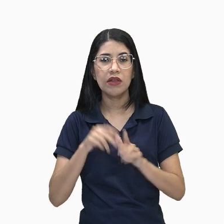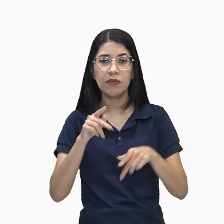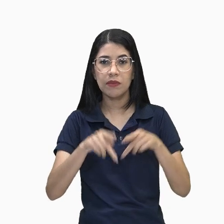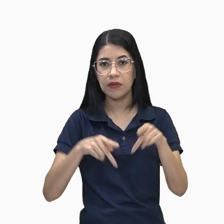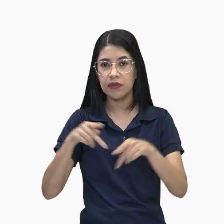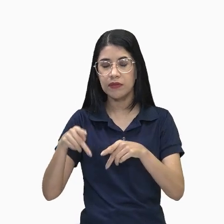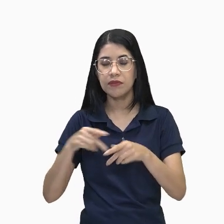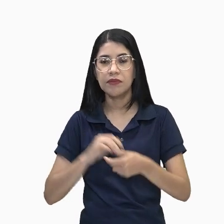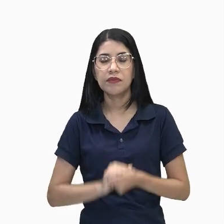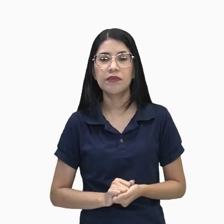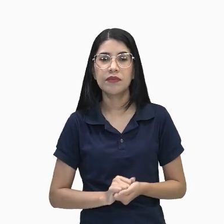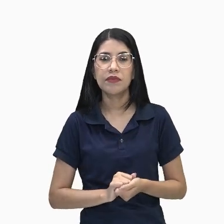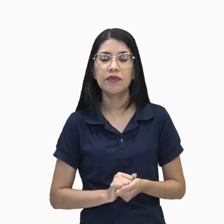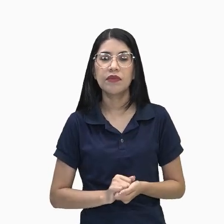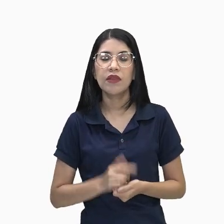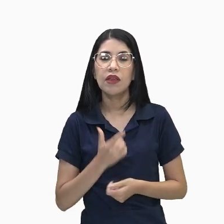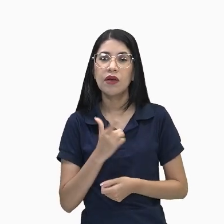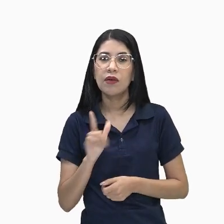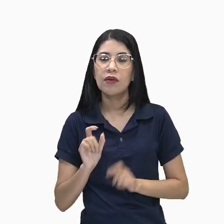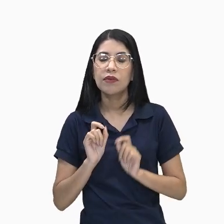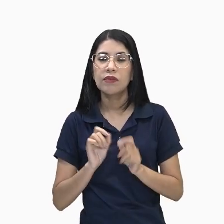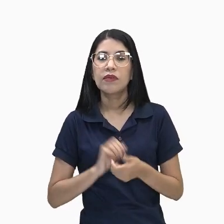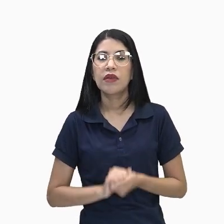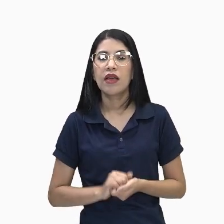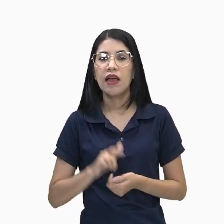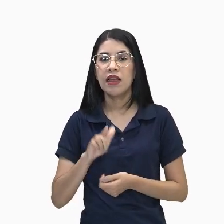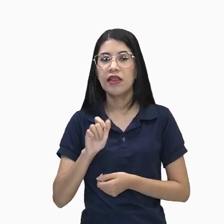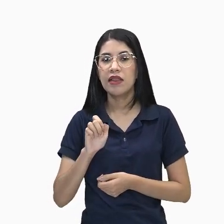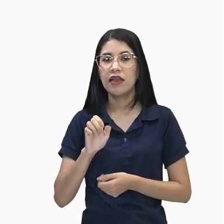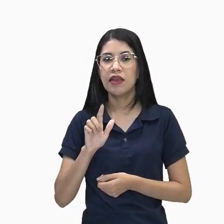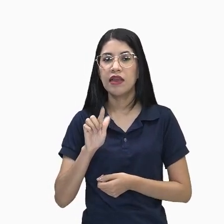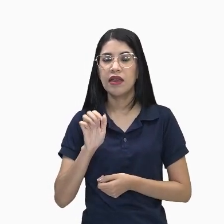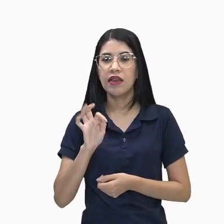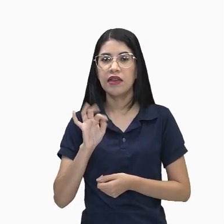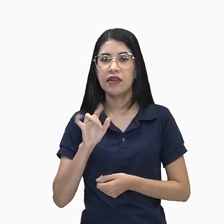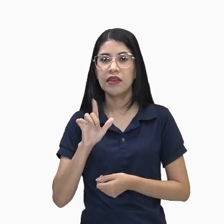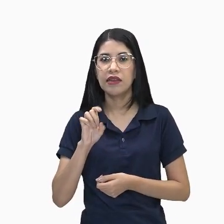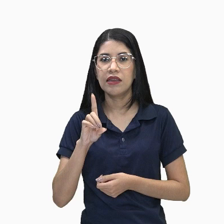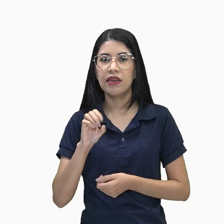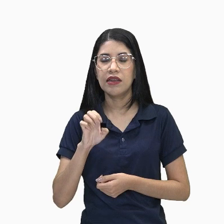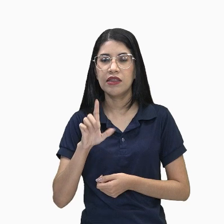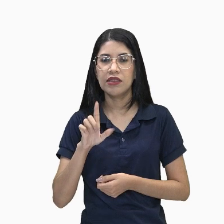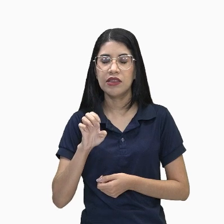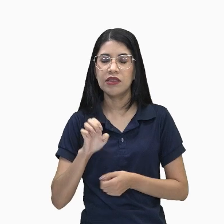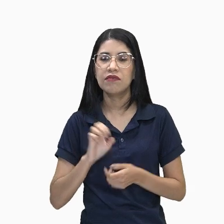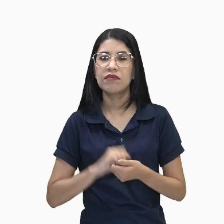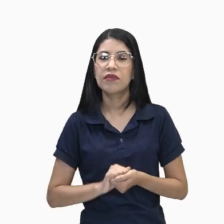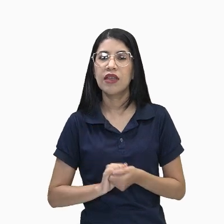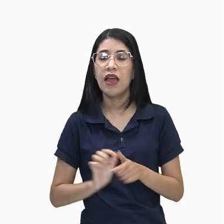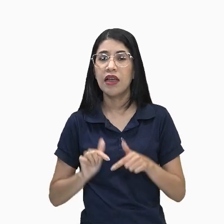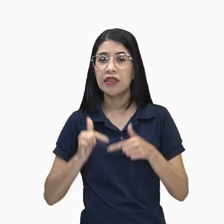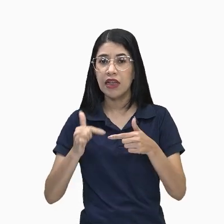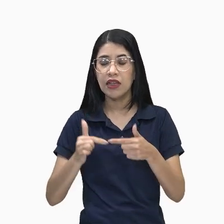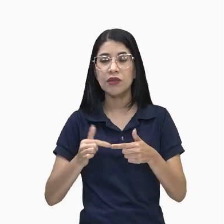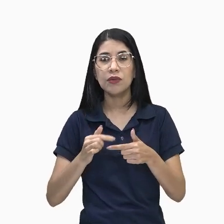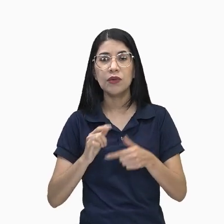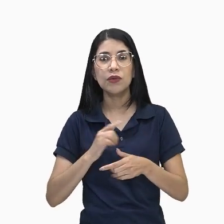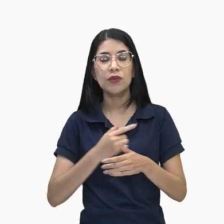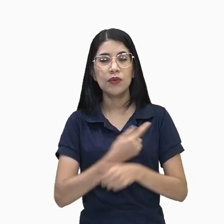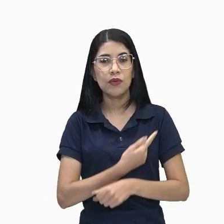agora vamos para a próxima característica, que é a legalidade. Vamos lá, então? Todos os atos do Estado devem